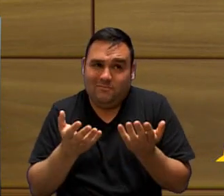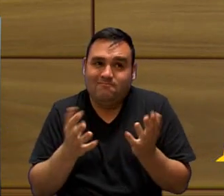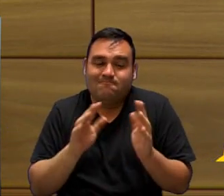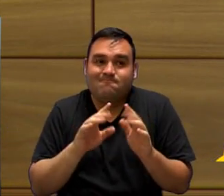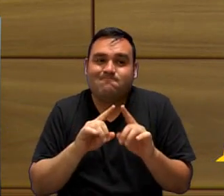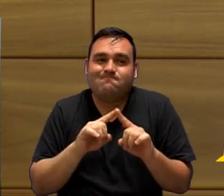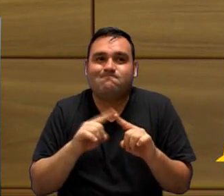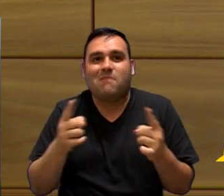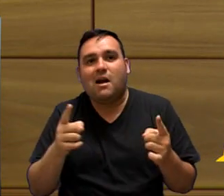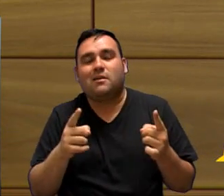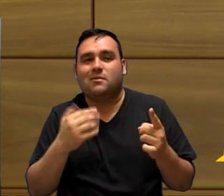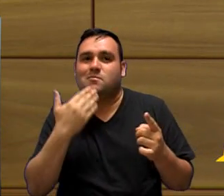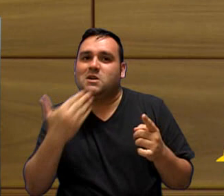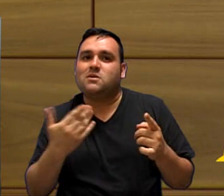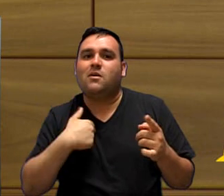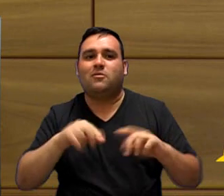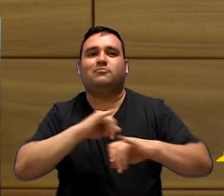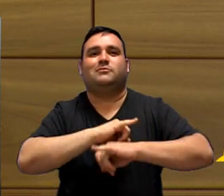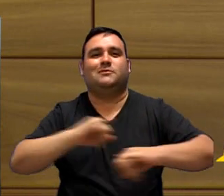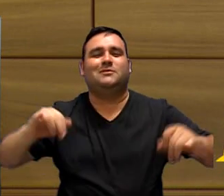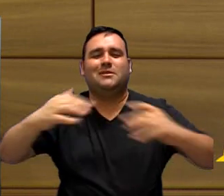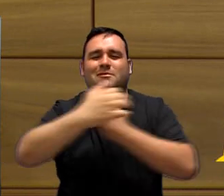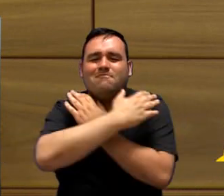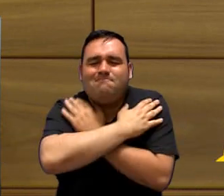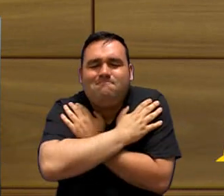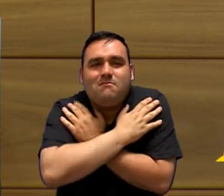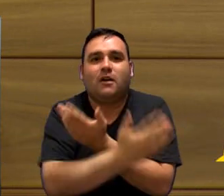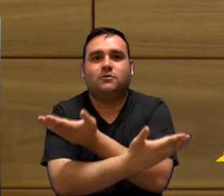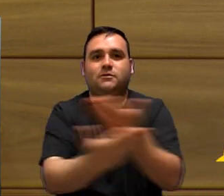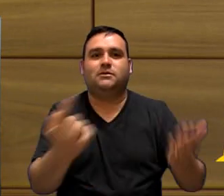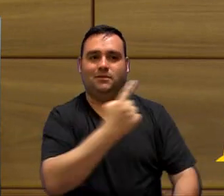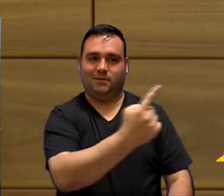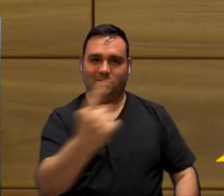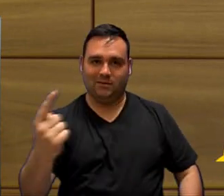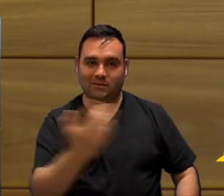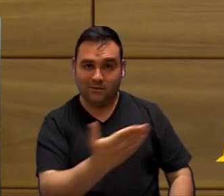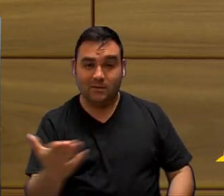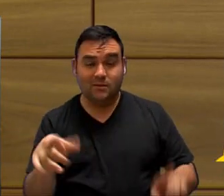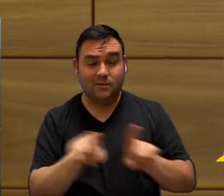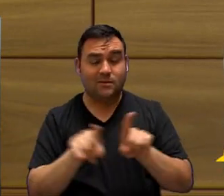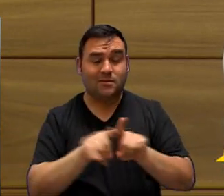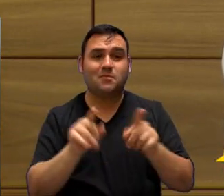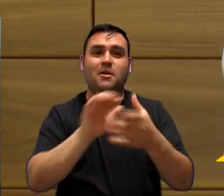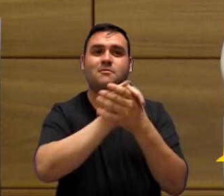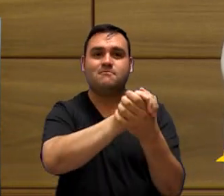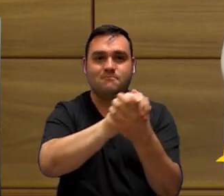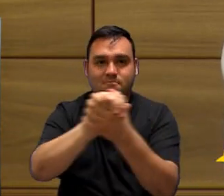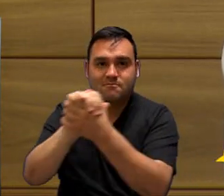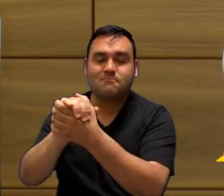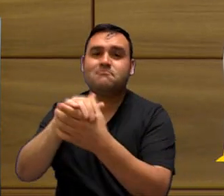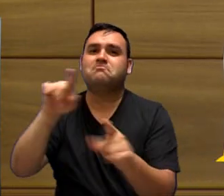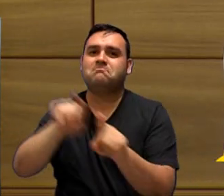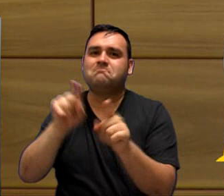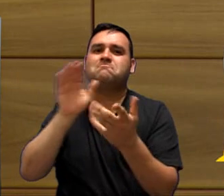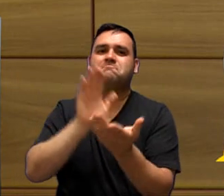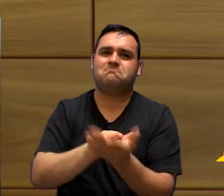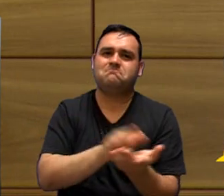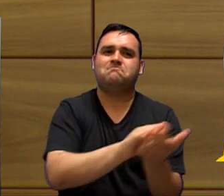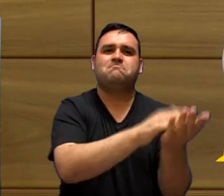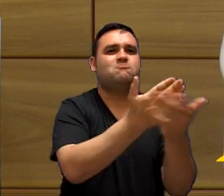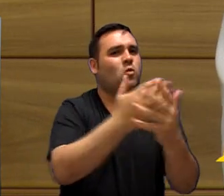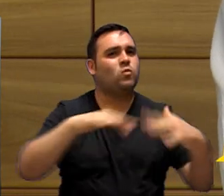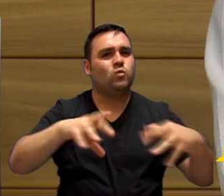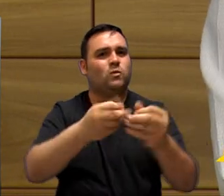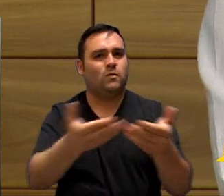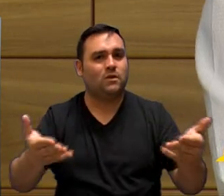hoje. Me pediu para que transmitisse um abraço dela a cada um e a cada uma e que trouxesse os cumprimentos e os parabéns a cada um e cada um de